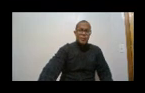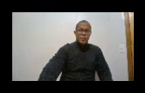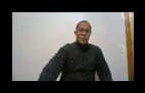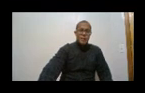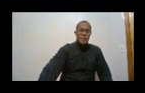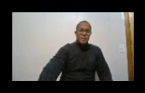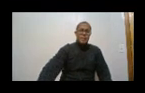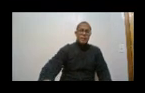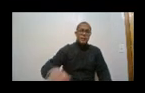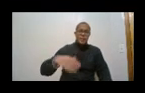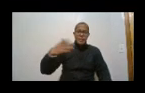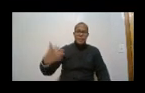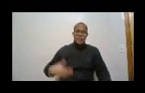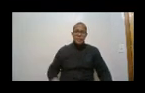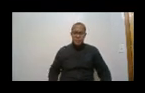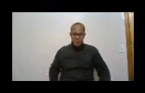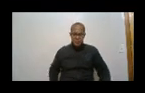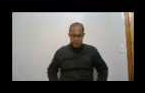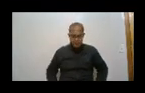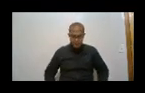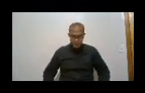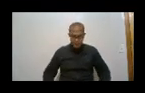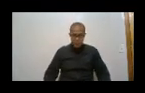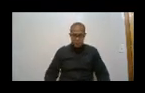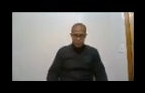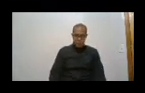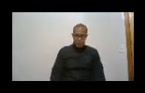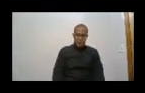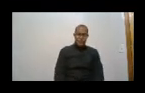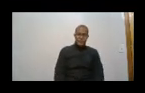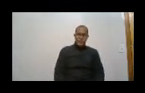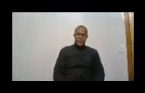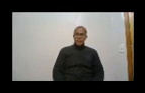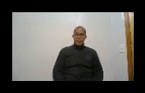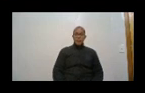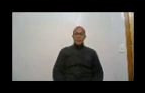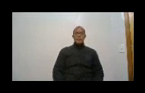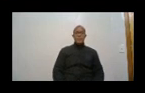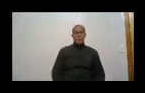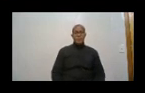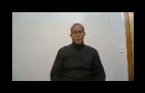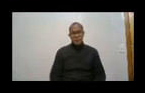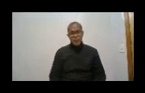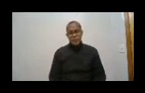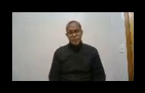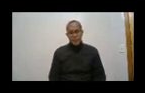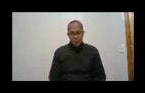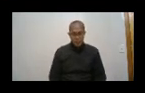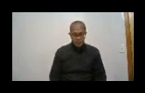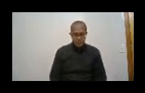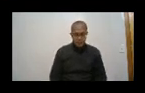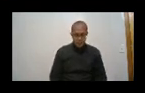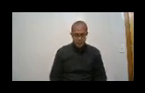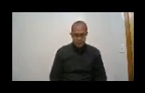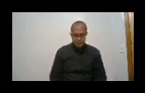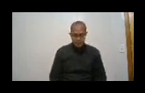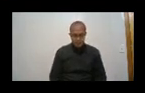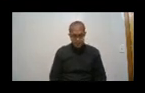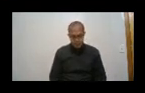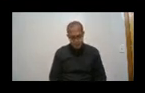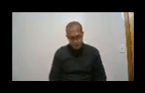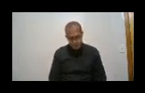diminuir essa ação da atividade e, consequentemente, eu vou atingir o que eu quero. Dentro desse mesmo raciocínio,